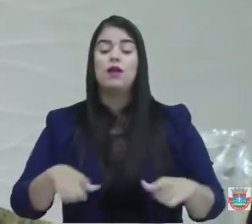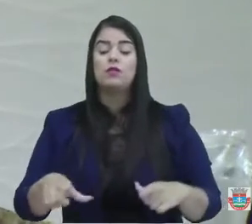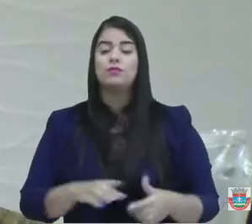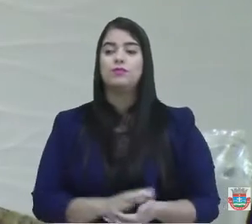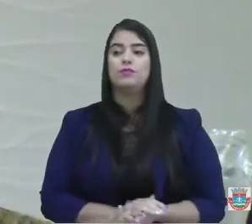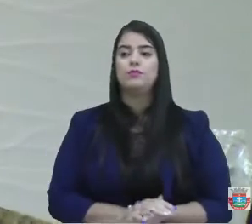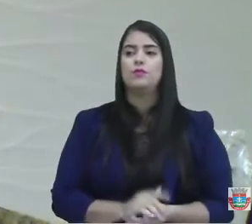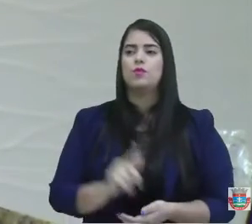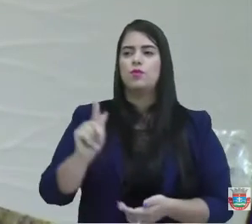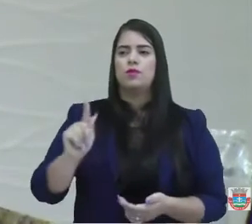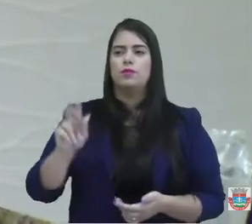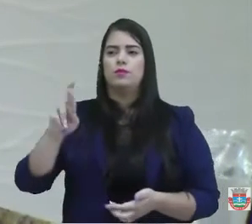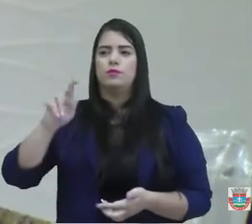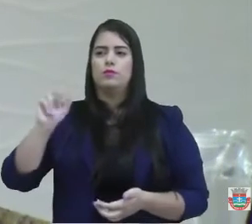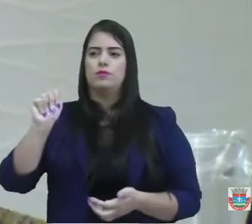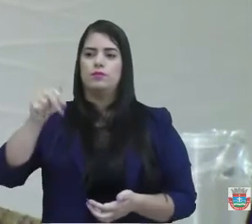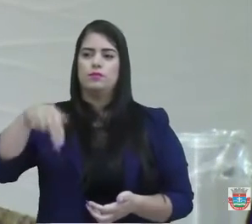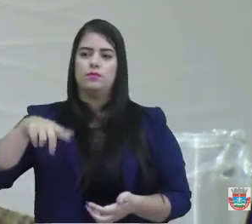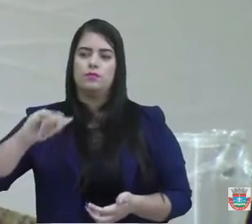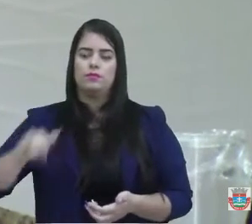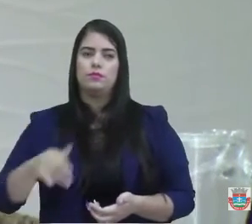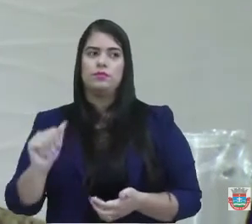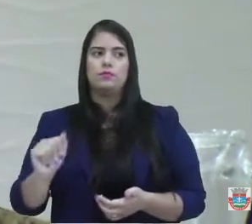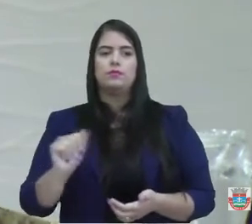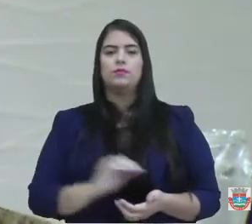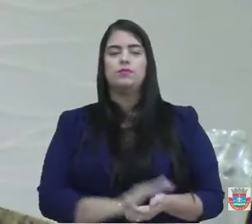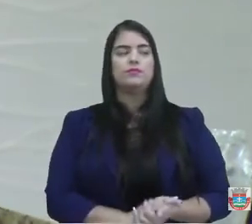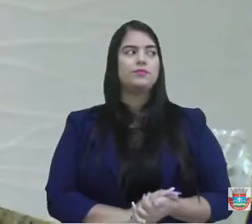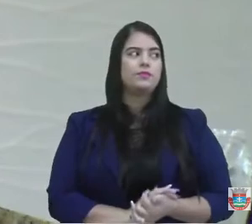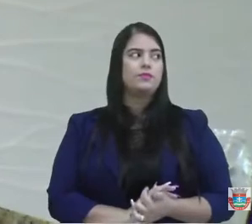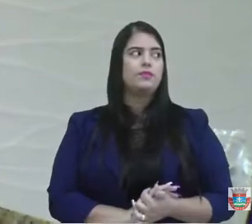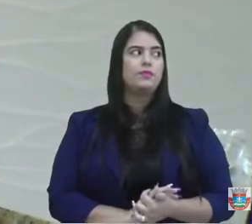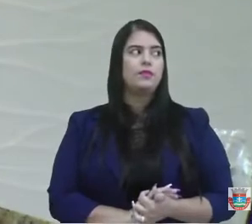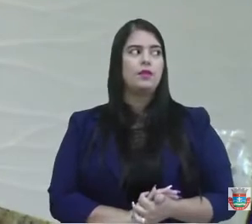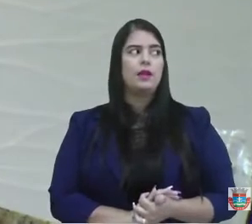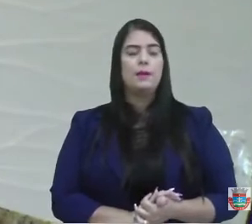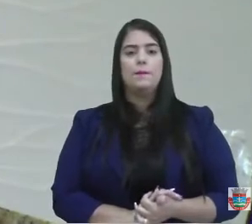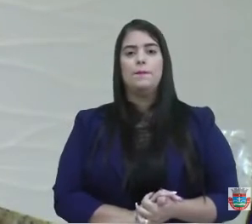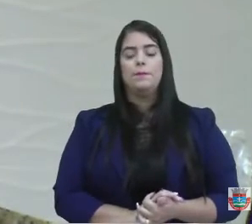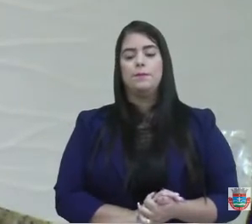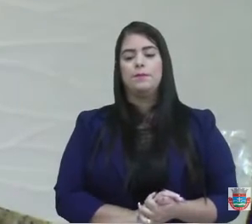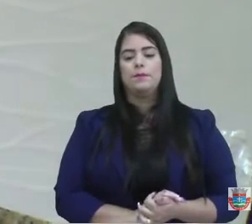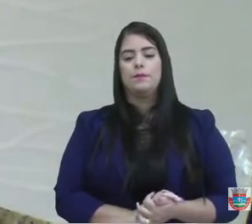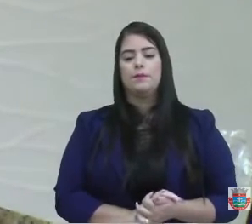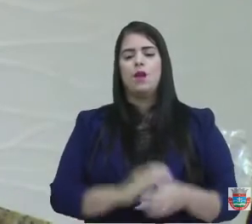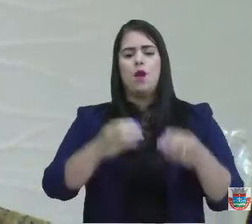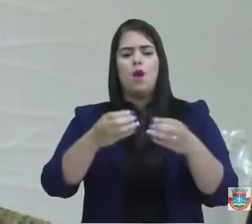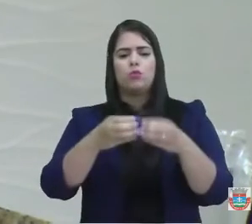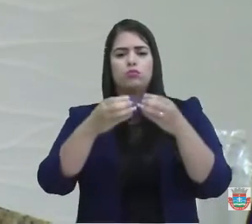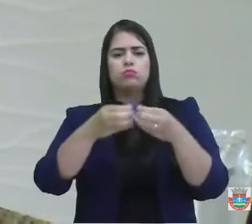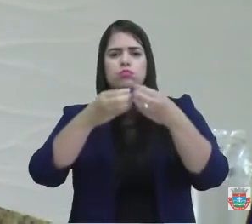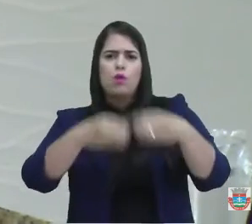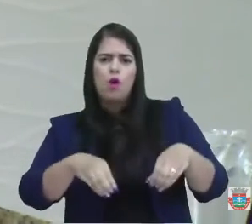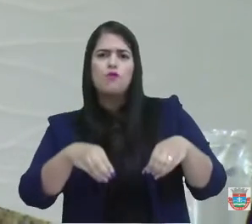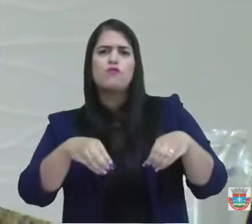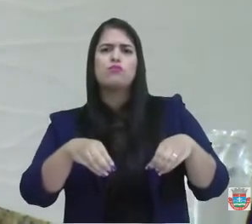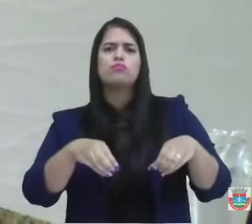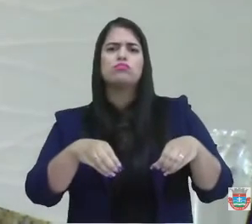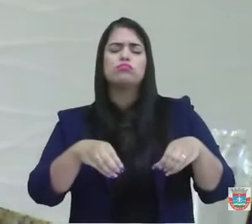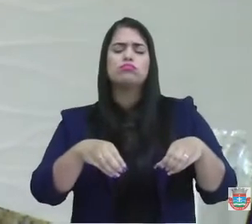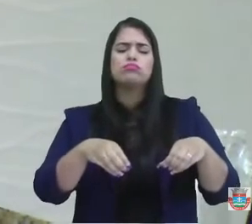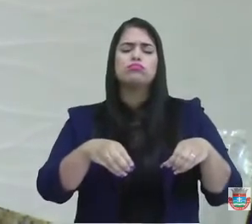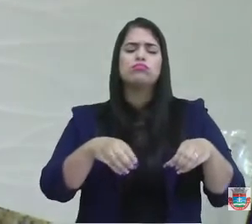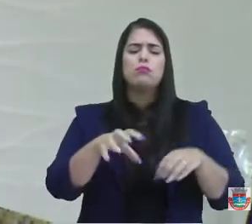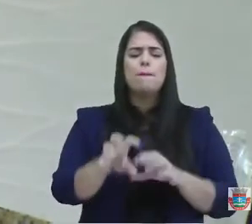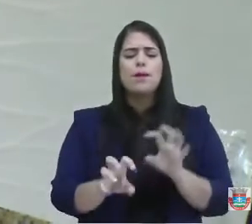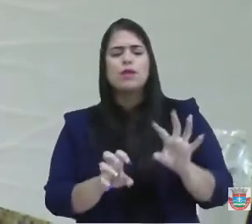me dá um serviço. Um exemplo, Vossa Excelência. Aí, nada, é para você catar ovo. Eu tenho que catar ovo. Se você chegar